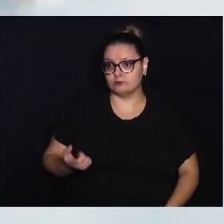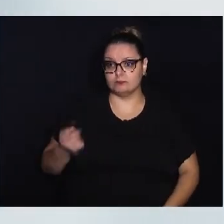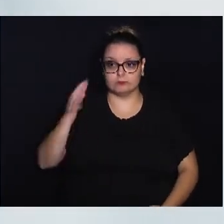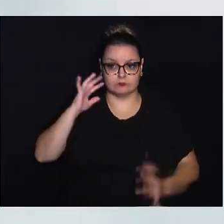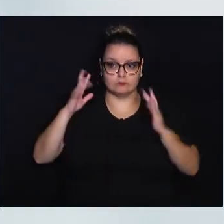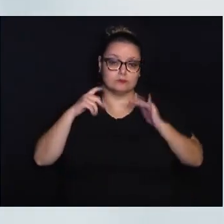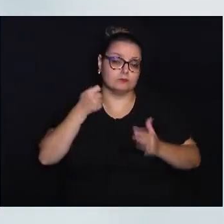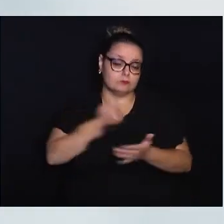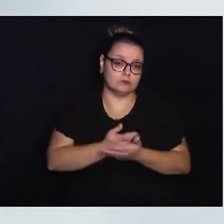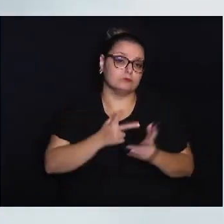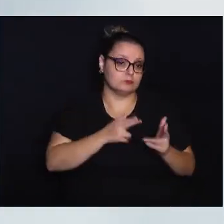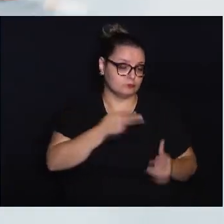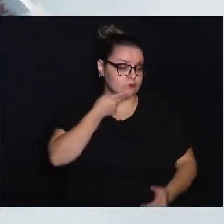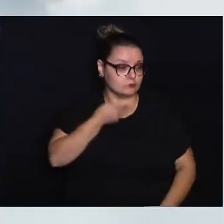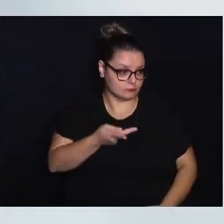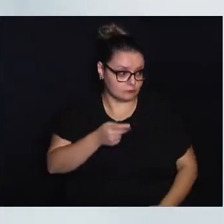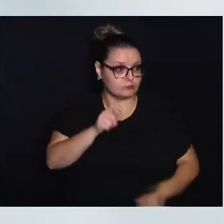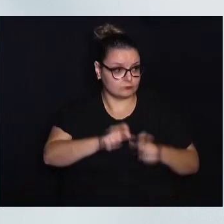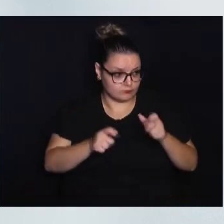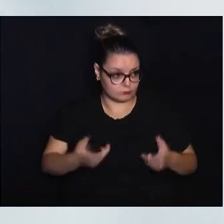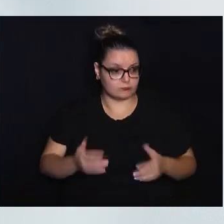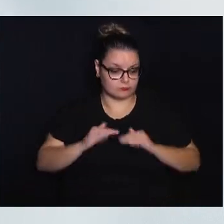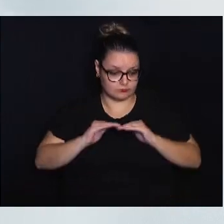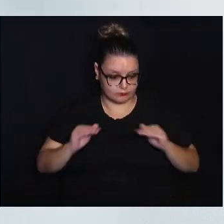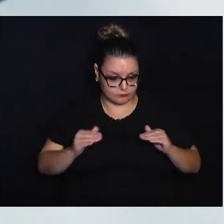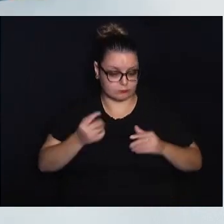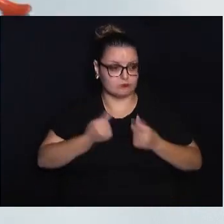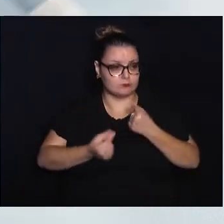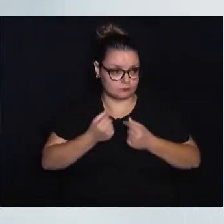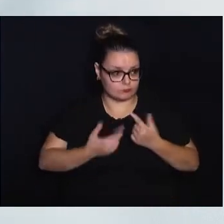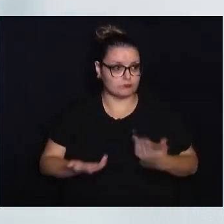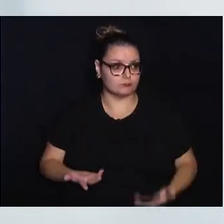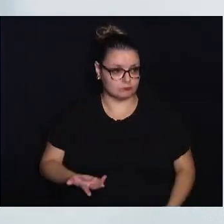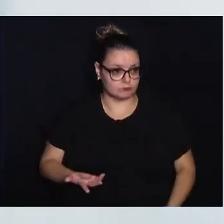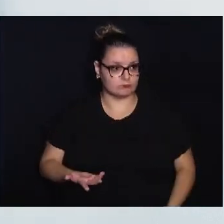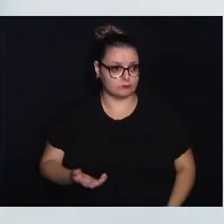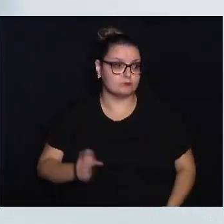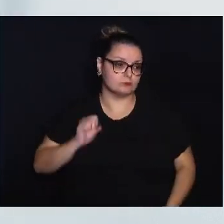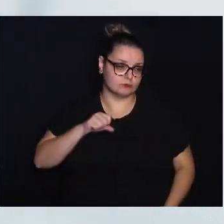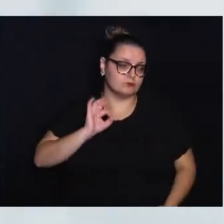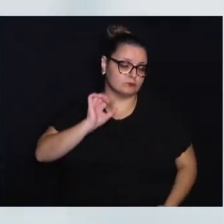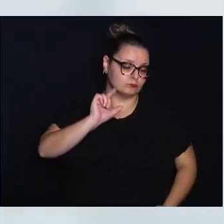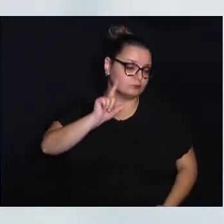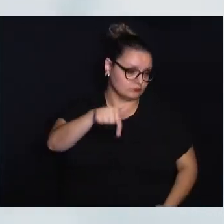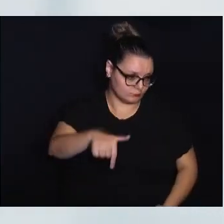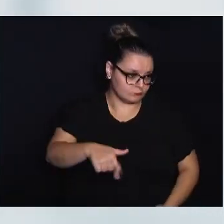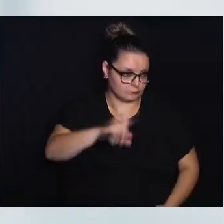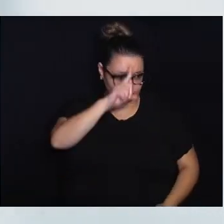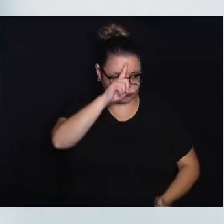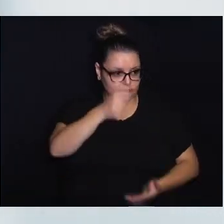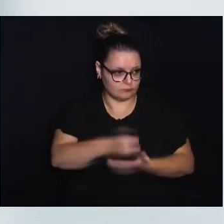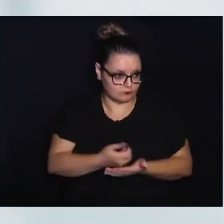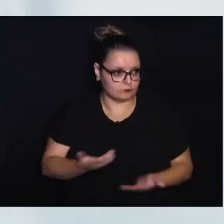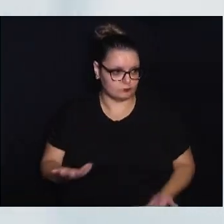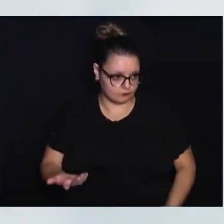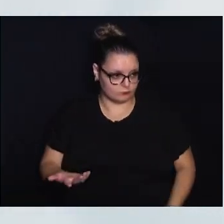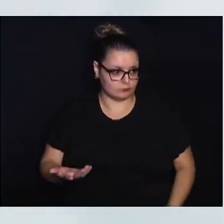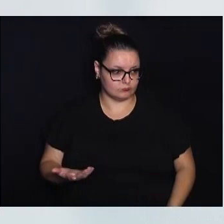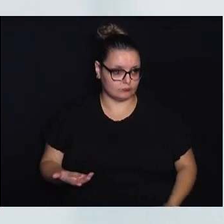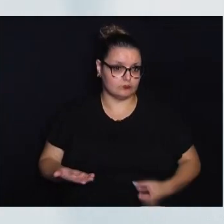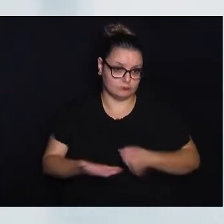atingimento dos nossos sonhos. Igual a gente falou, que é necessário a pessoa ter uma instabilidade financeira para aí sim tomar alguma